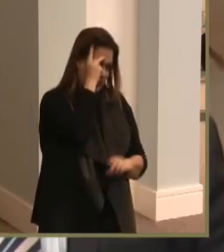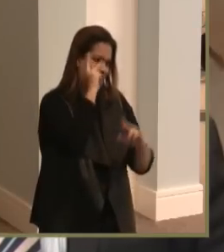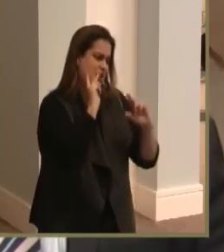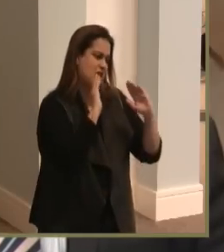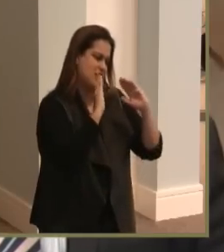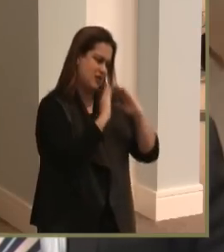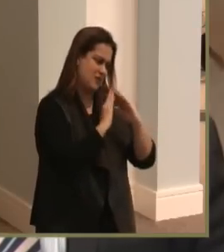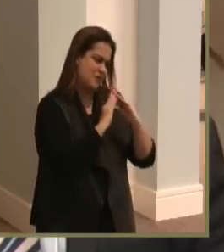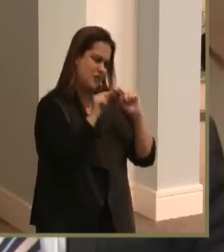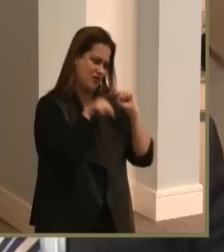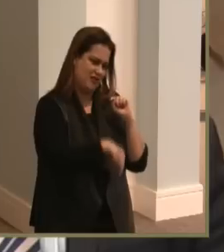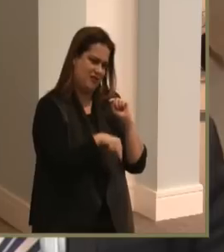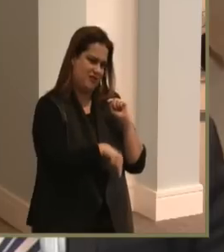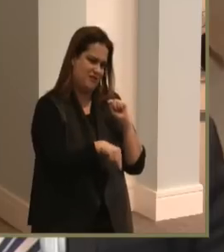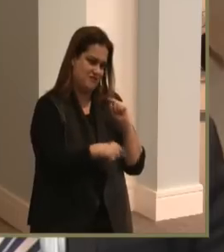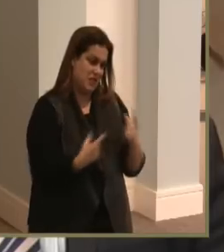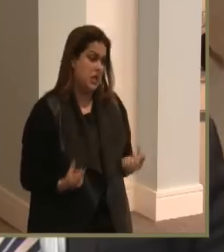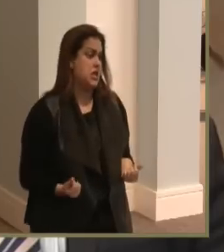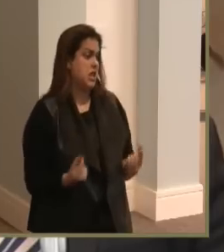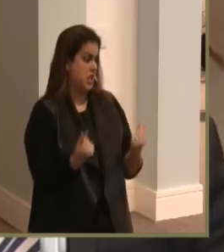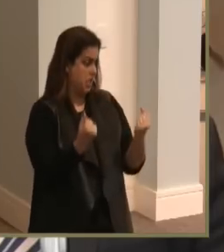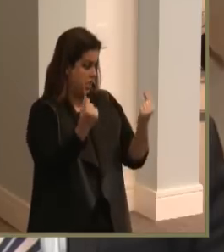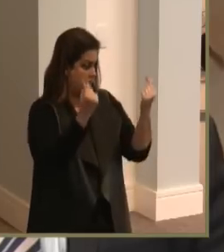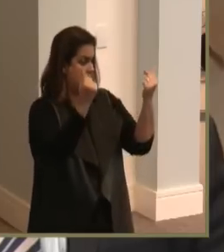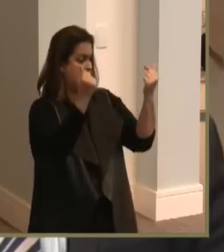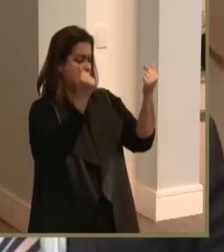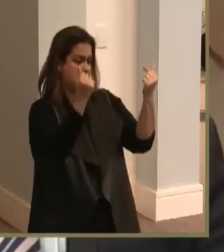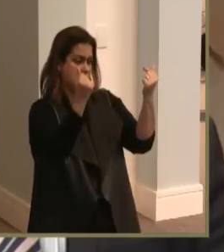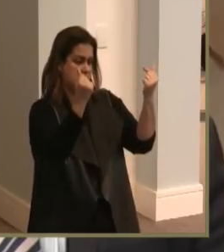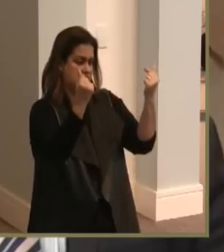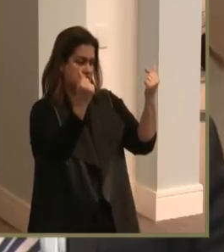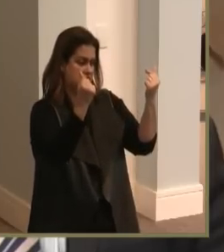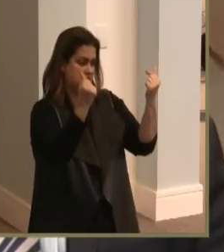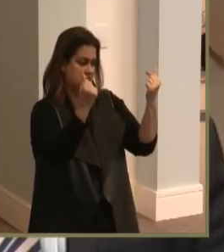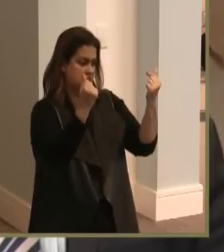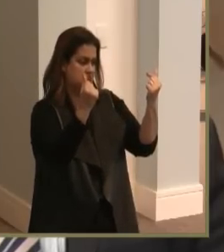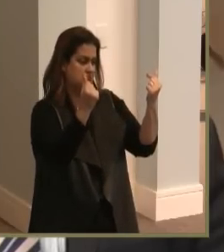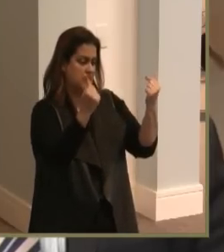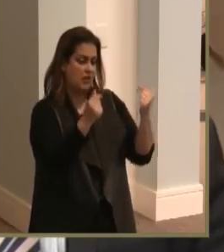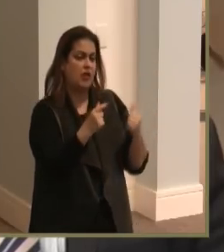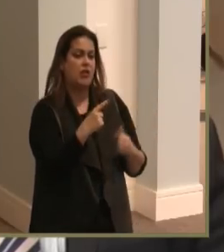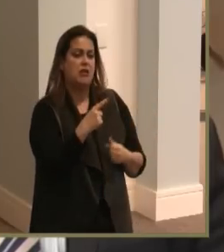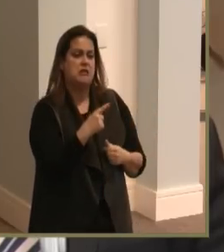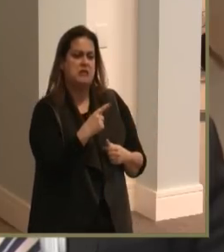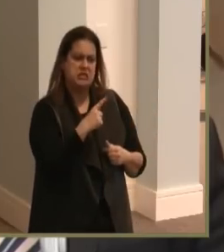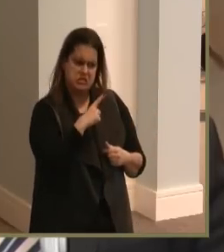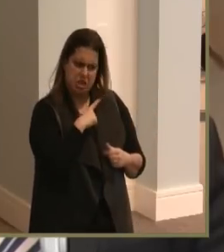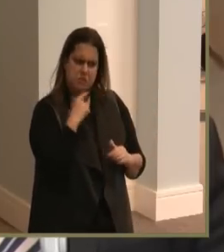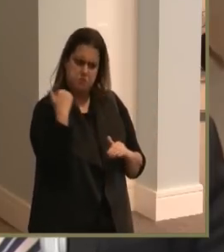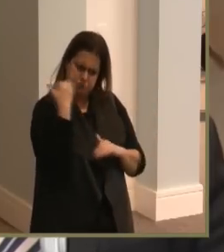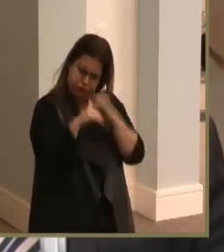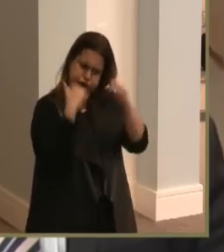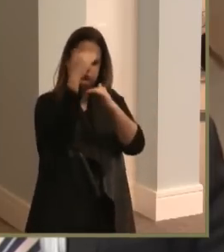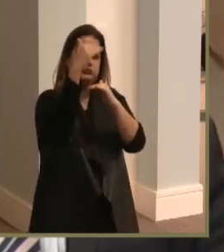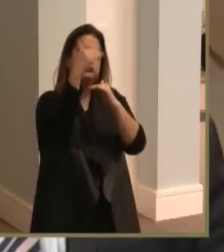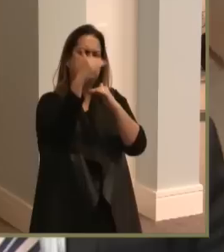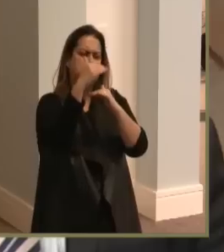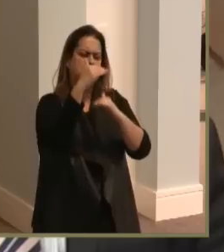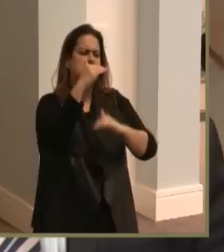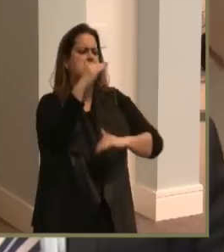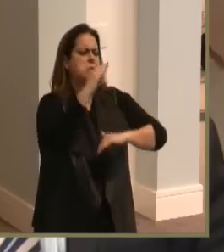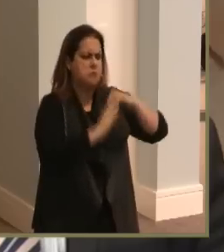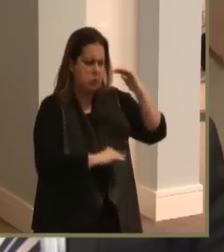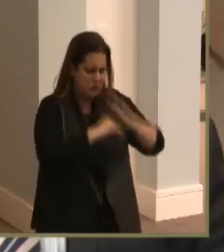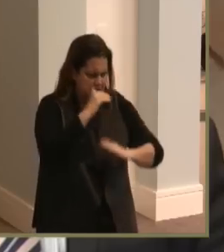Uma cidade rica, próspera, uma cidade que é promissora com as suas possibilidades